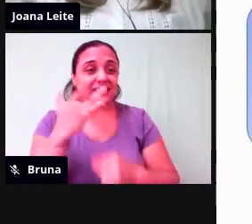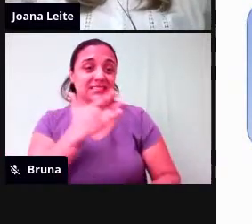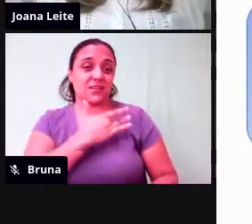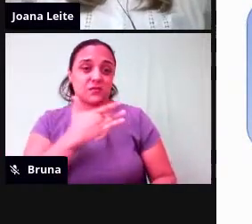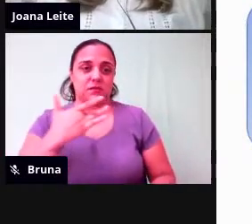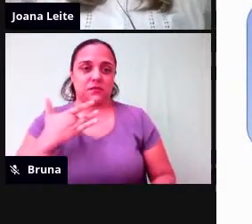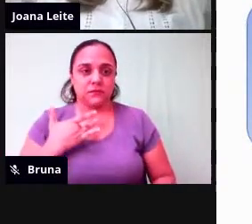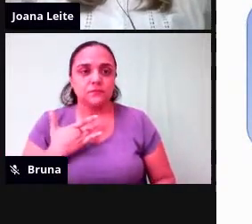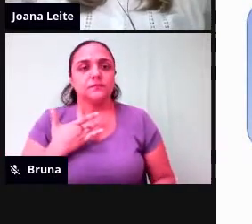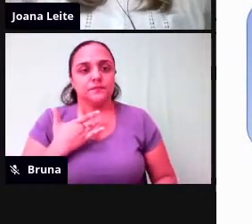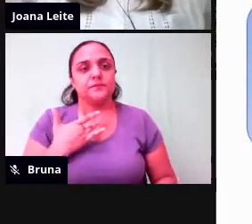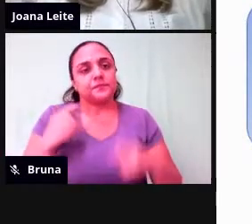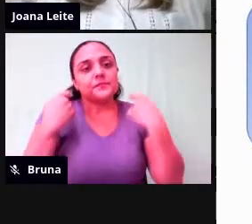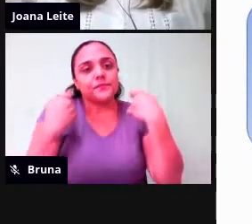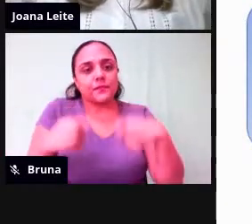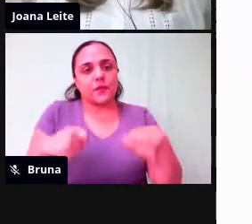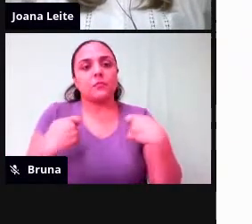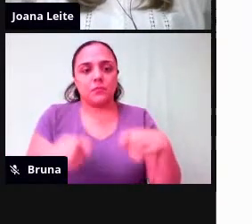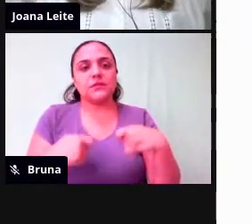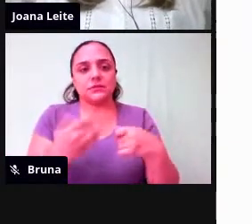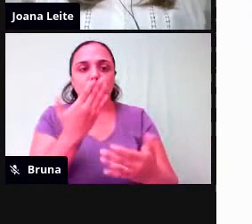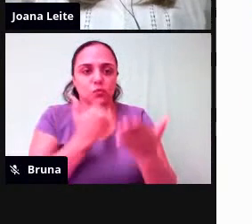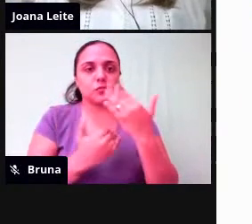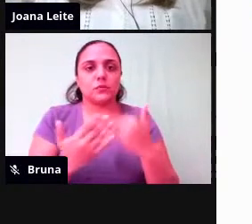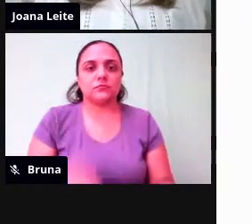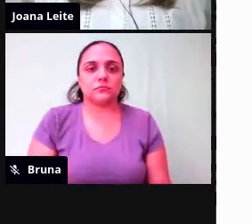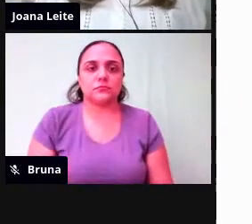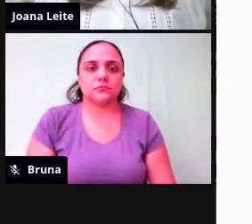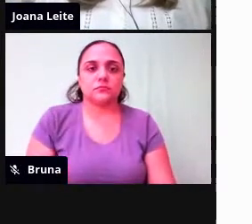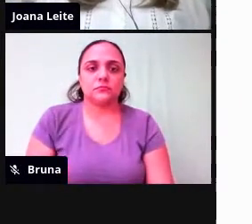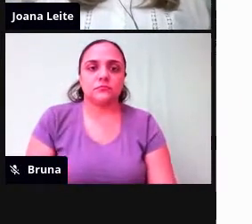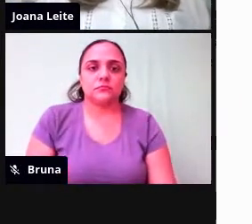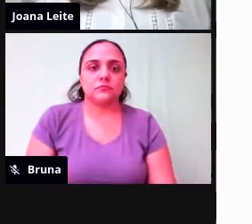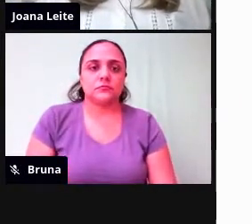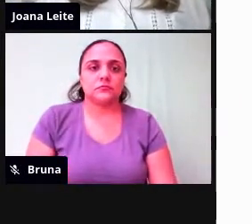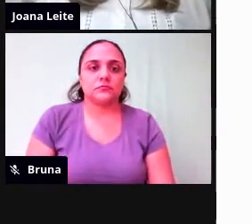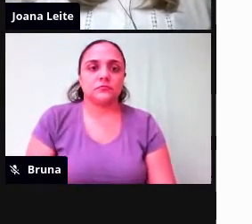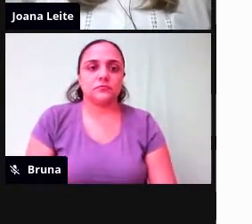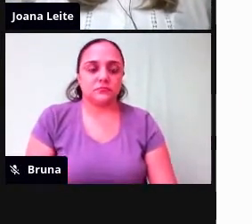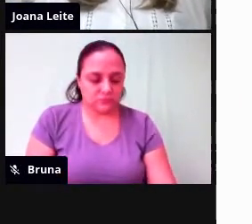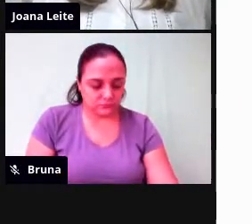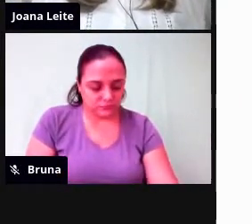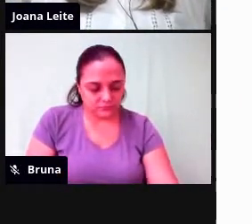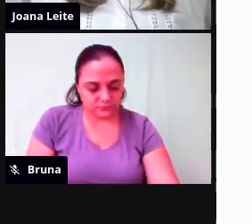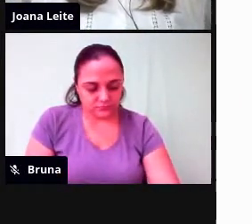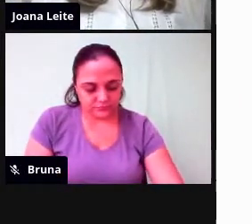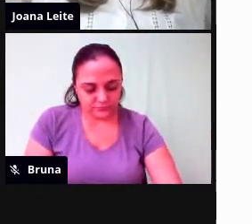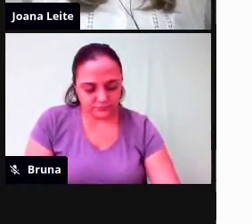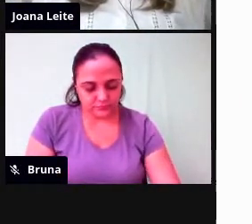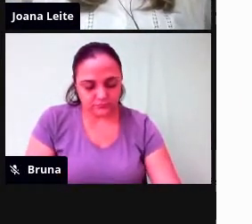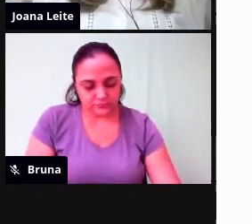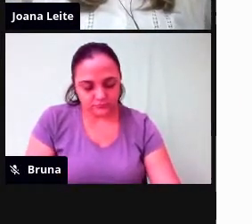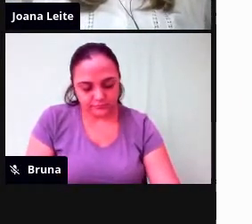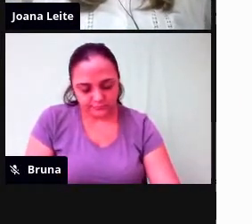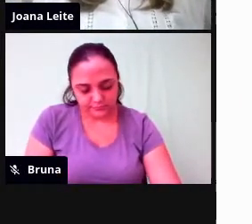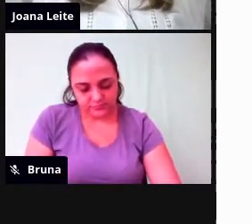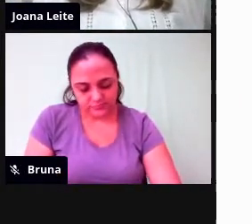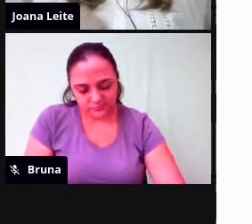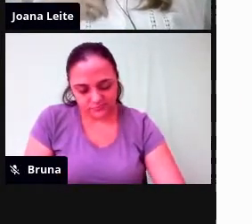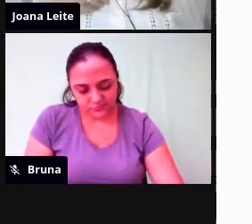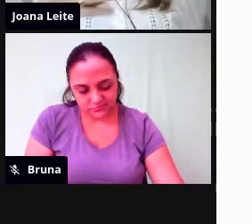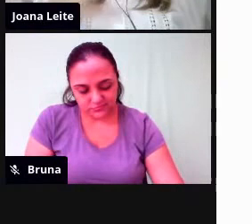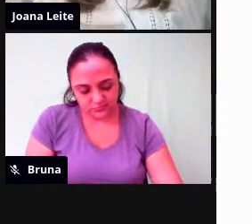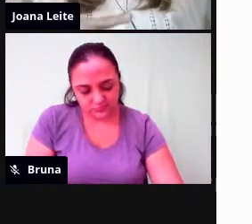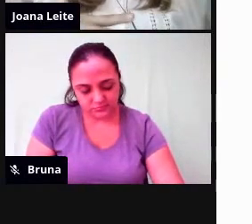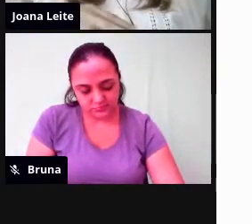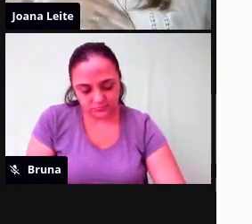saudáveis, né? São alimentos que precisam fazer parte da dieta. E aí, gente, quando essa criança tem seletividade, né? Então, são dietas que a gente